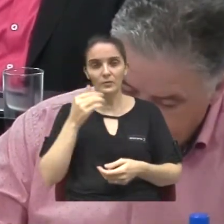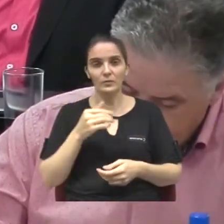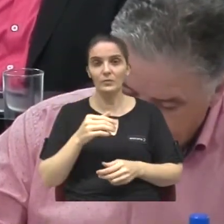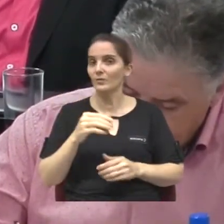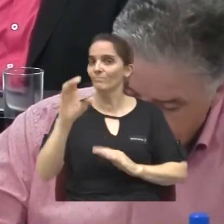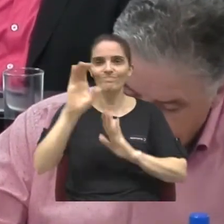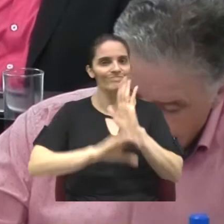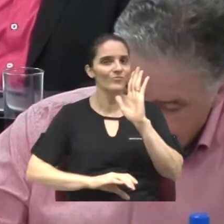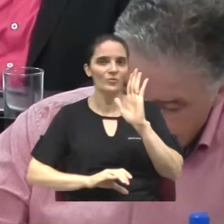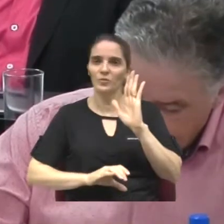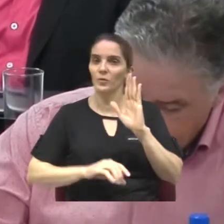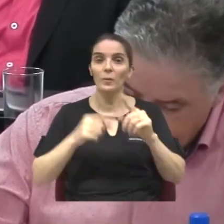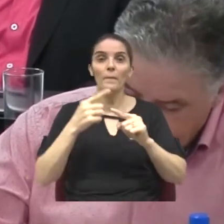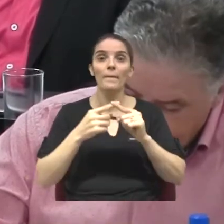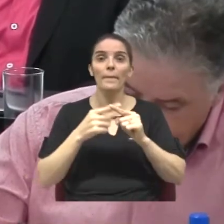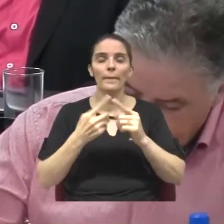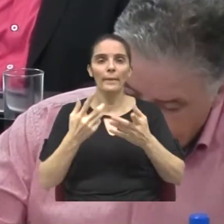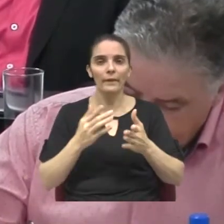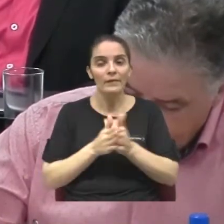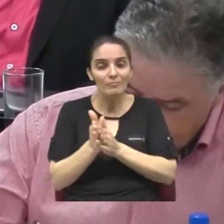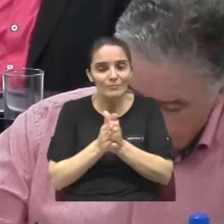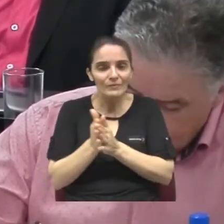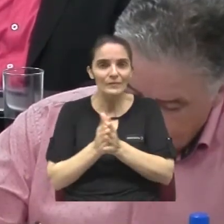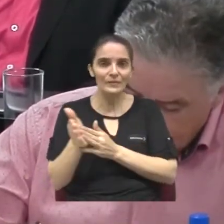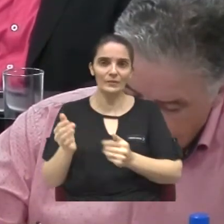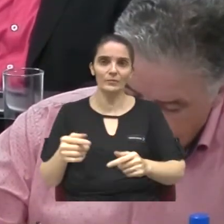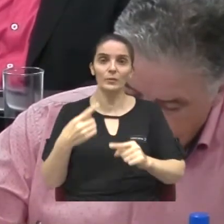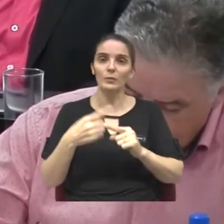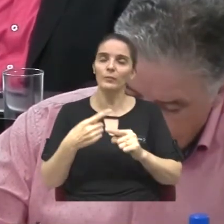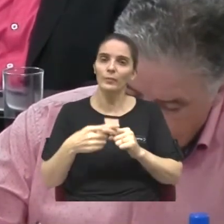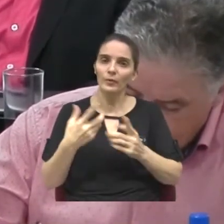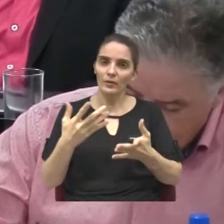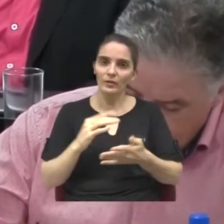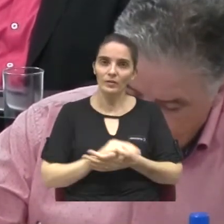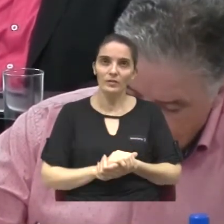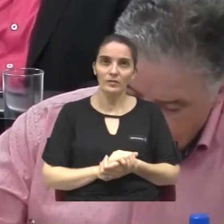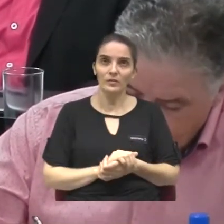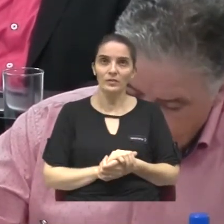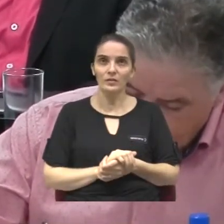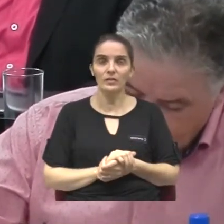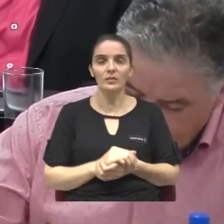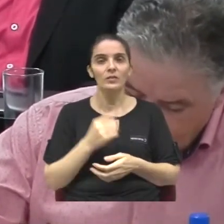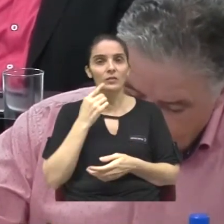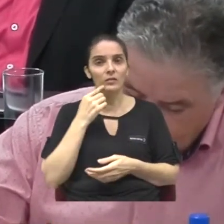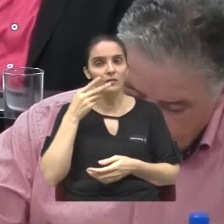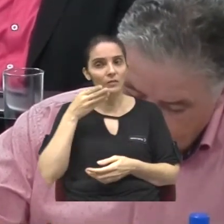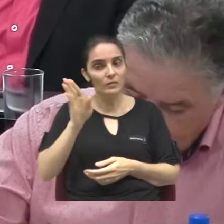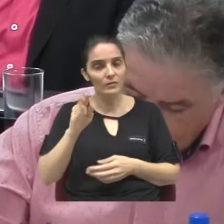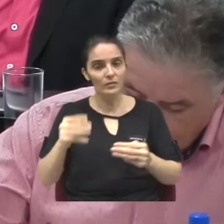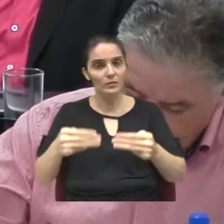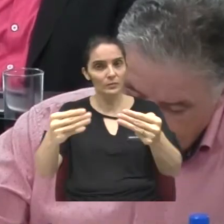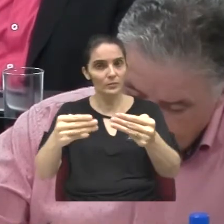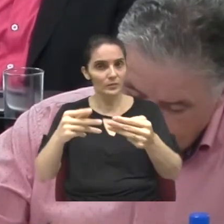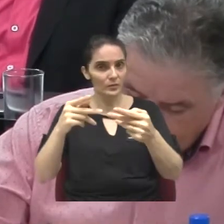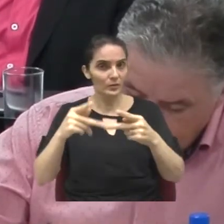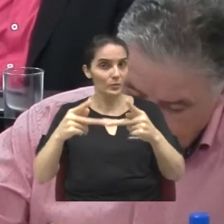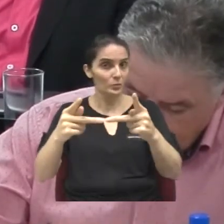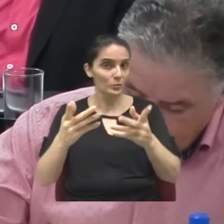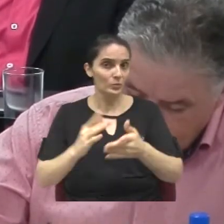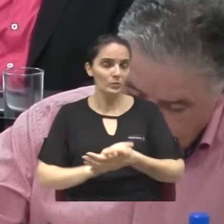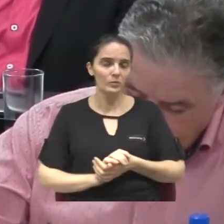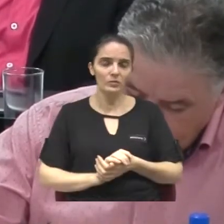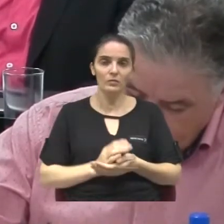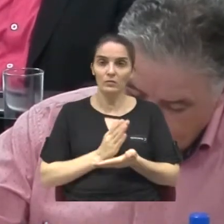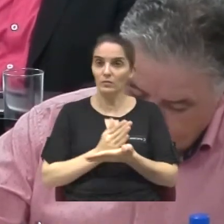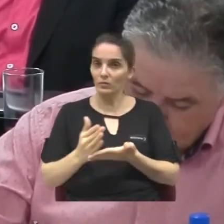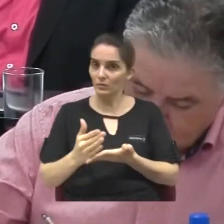Porque o próprio Ministério Público, que Vossa Excelência, vereador Cleiton, cita que vai denunciar, foi quem entrou com uma ação civil pública,